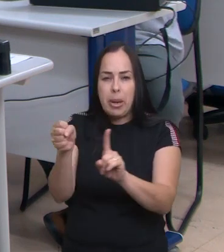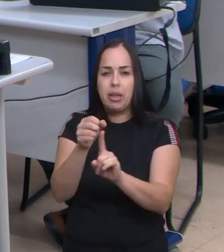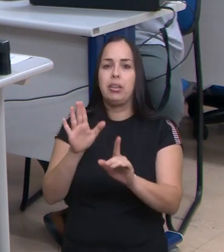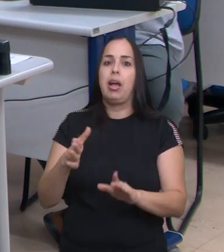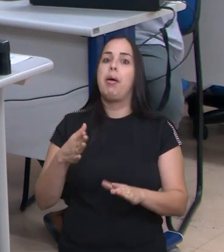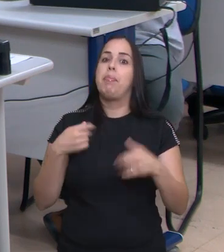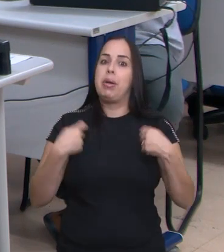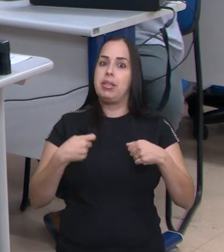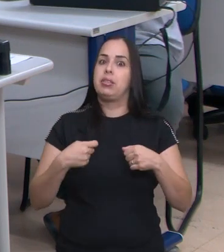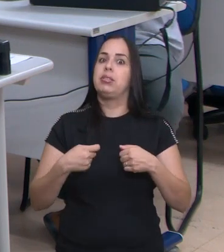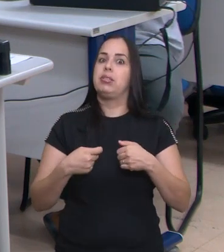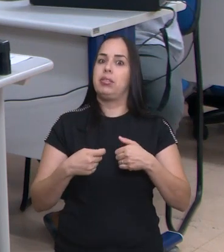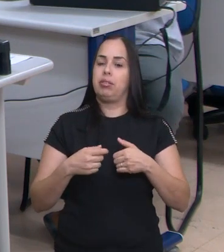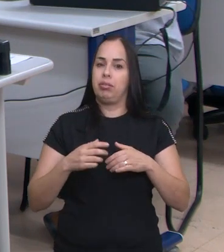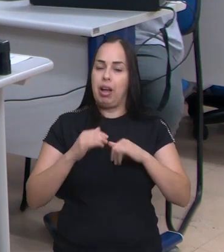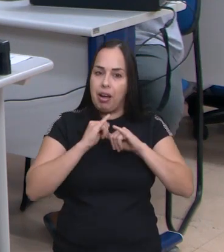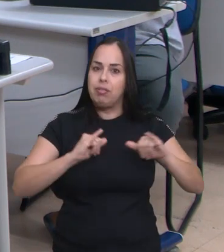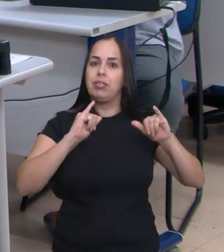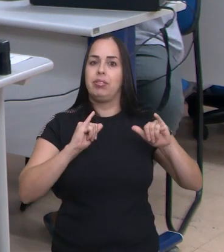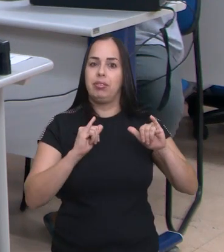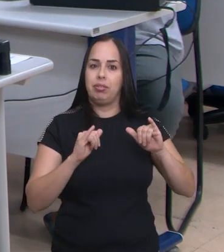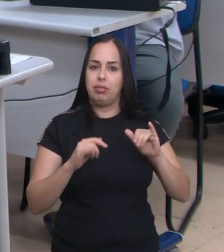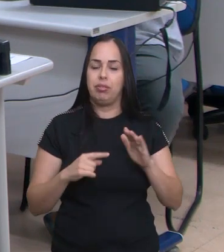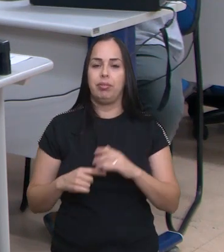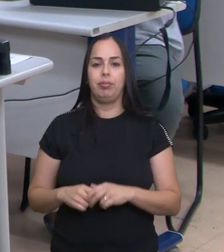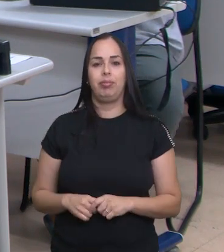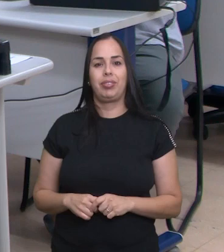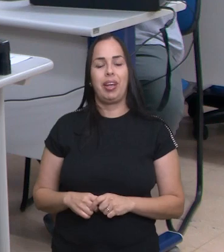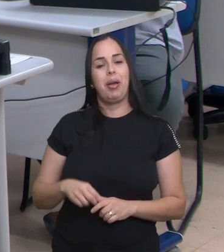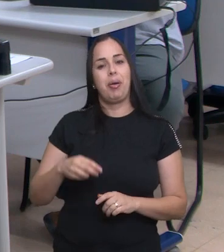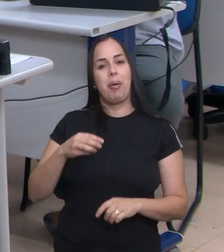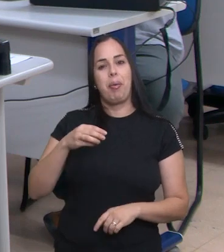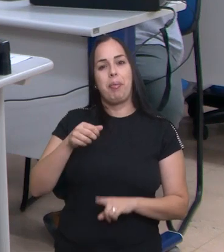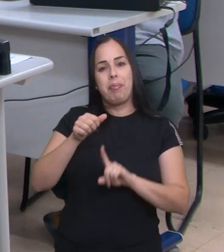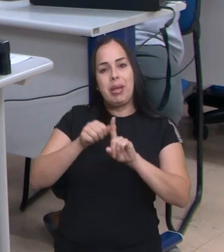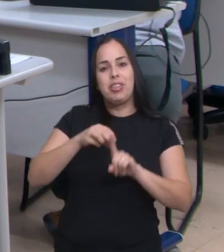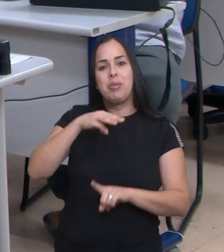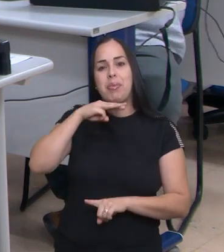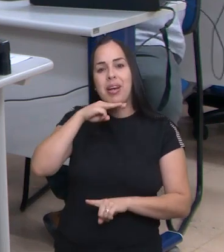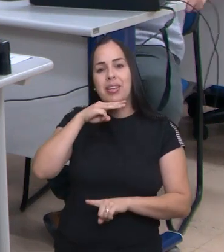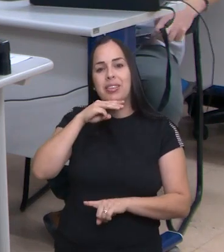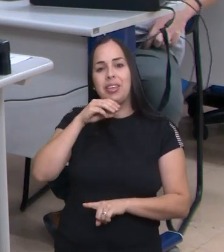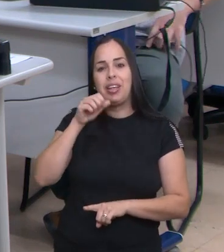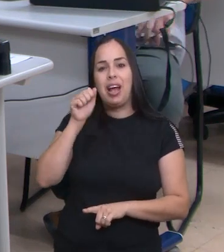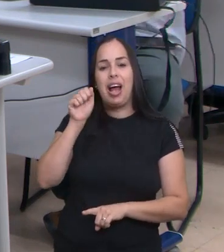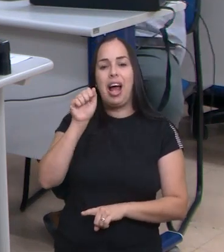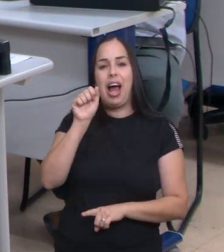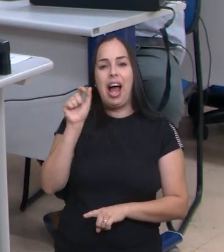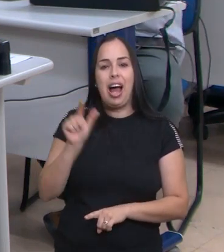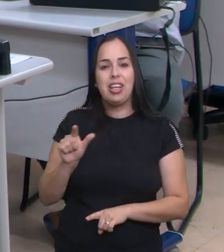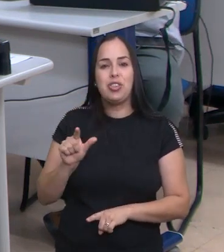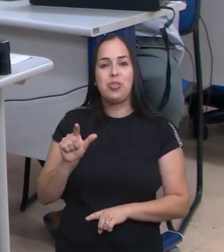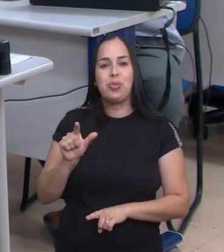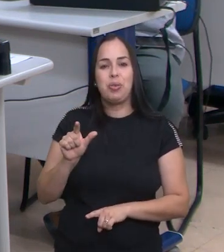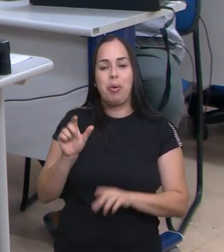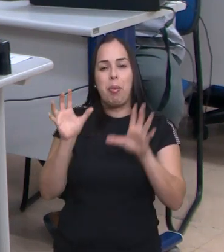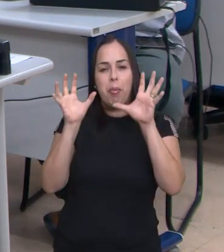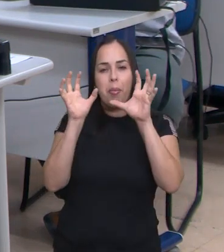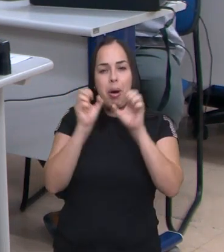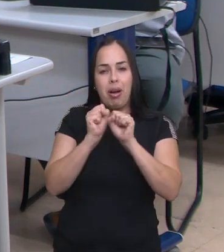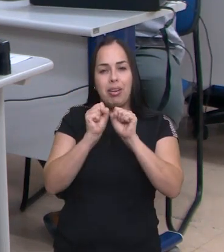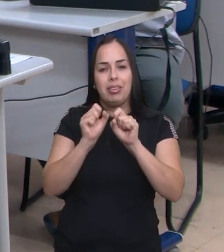viu? E o mês de março ganhou as cores azul marinho para alertar a população sobre o câncer de